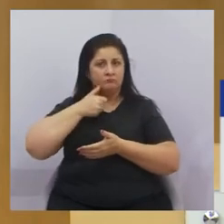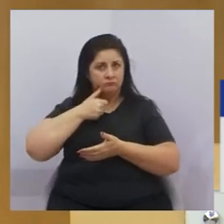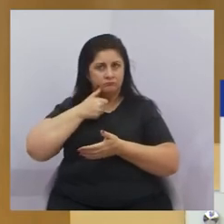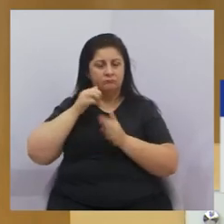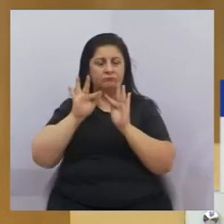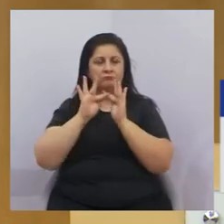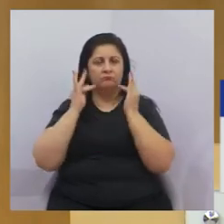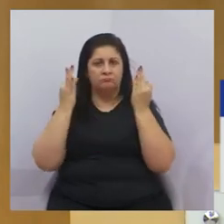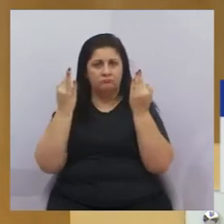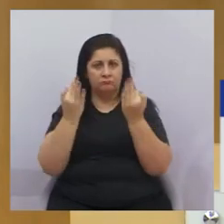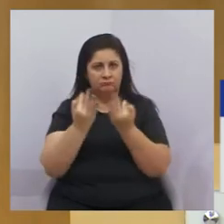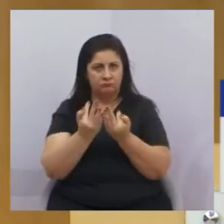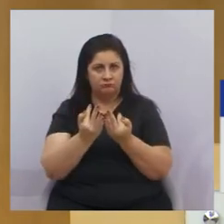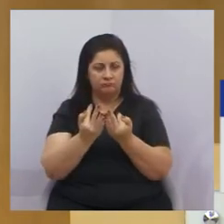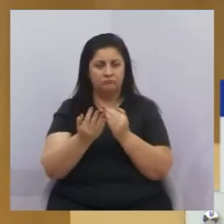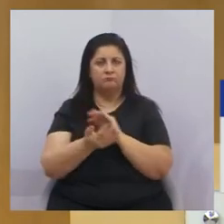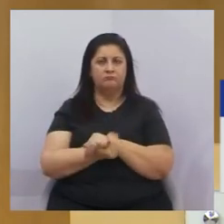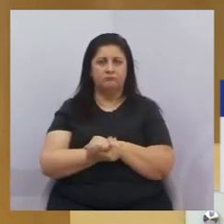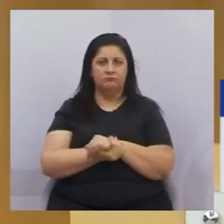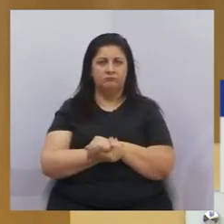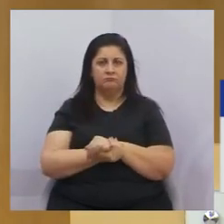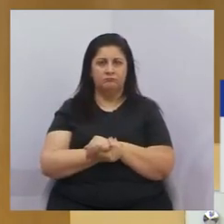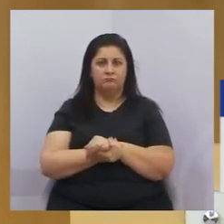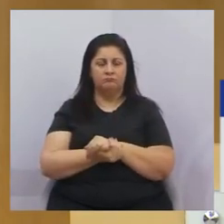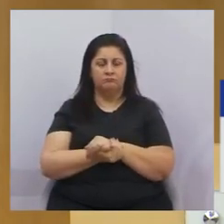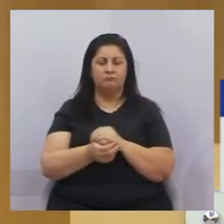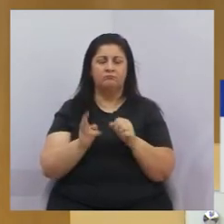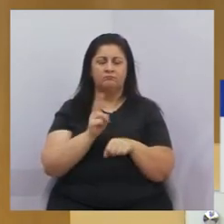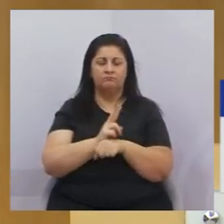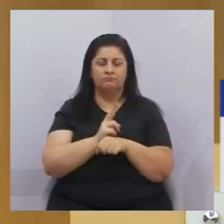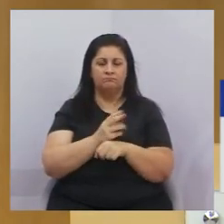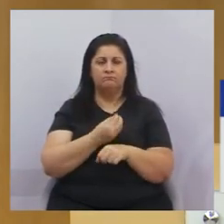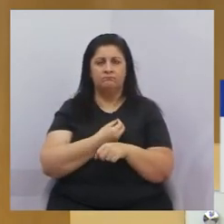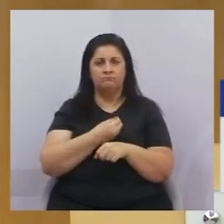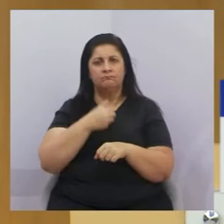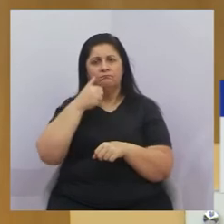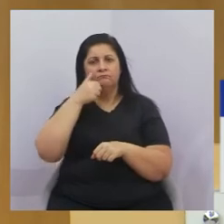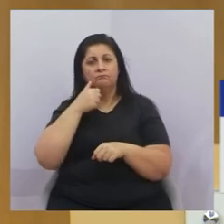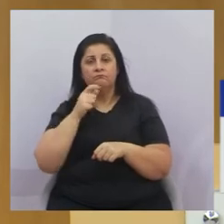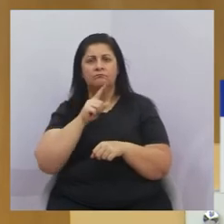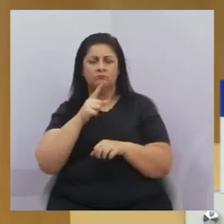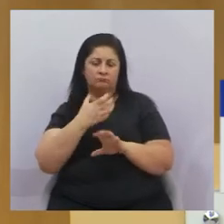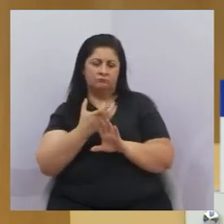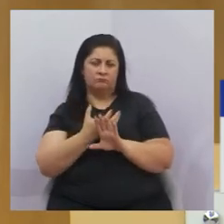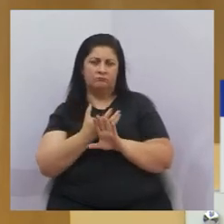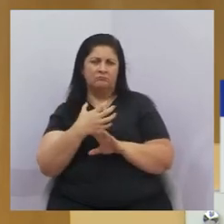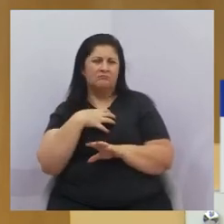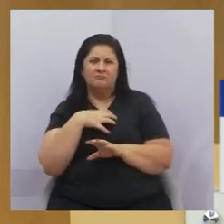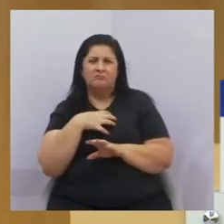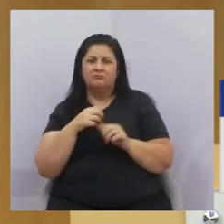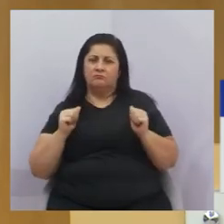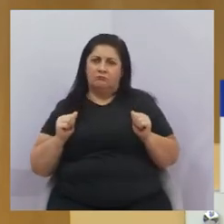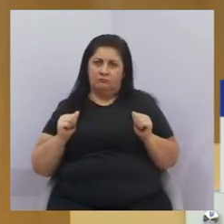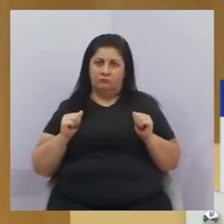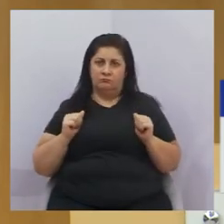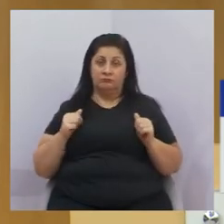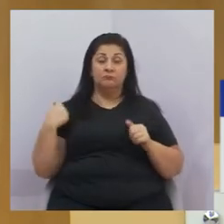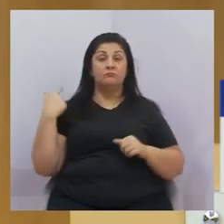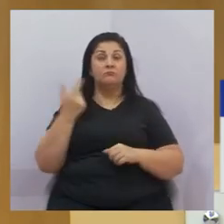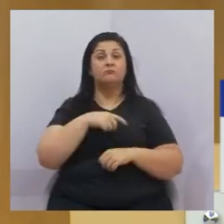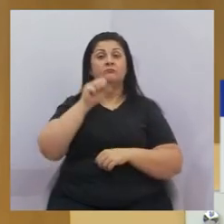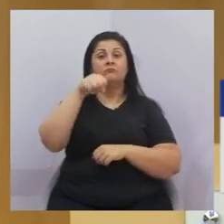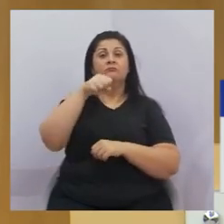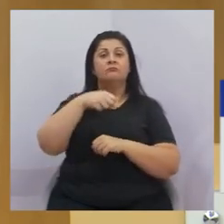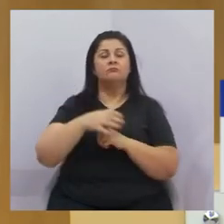da vida, das famílias, em defesa da mulher, para que a mulher não se sinta inibida. Nós somos aqui,